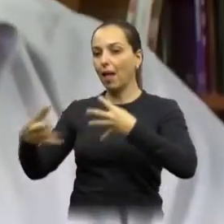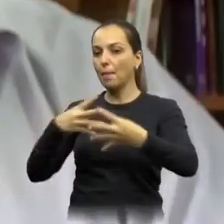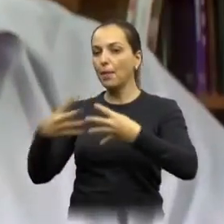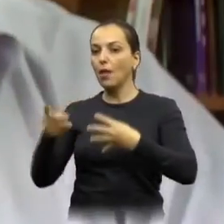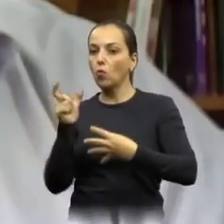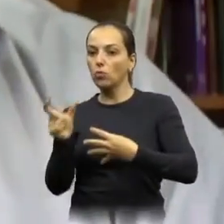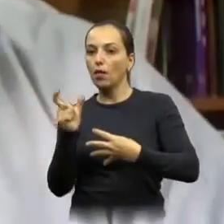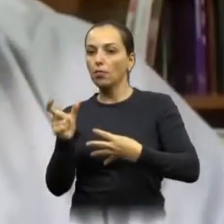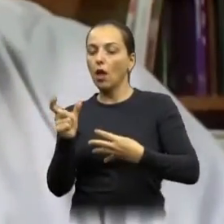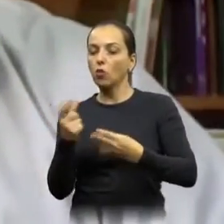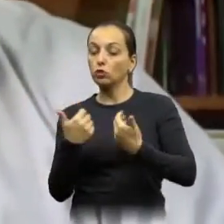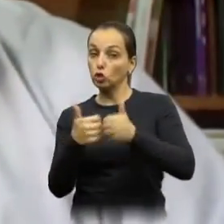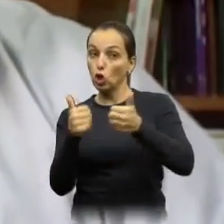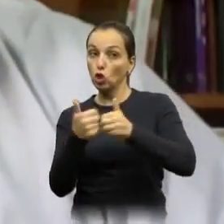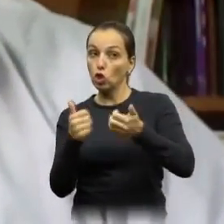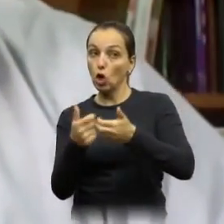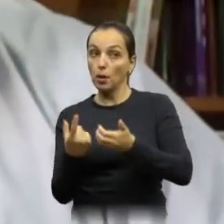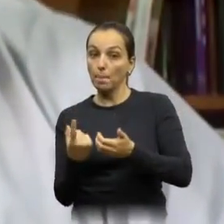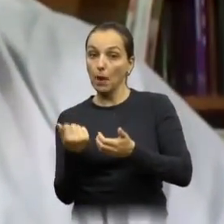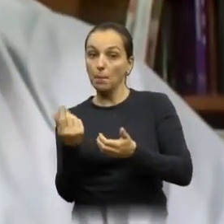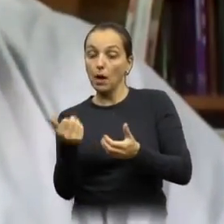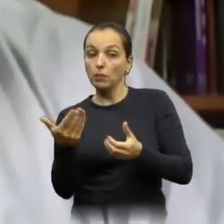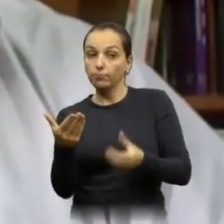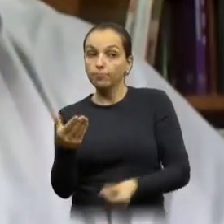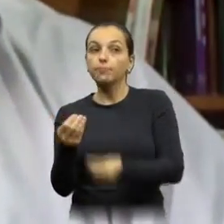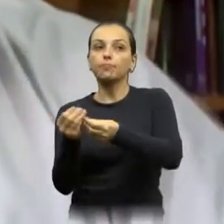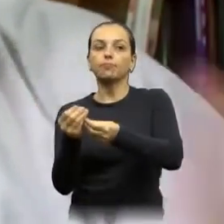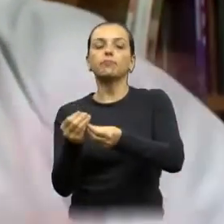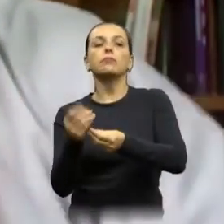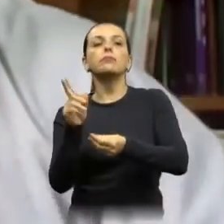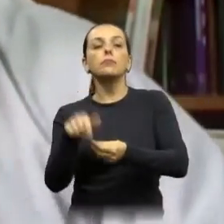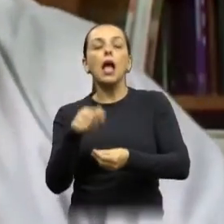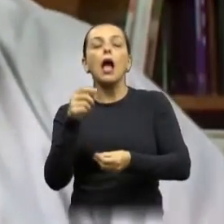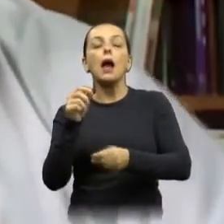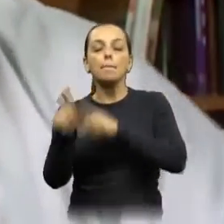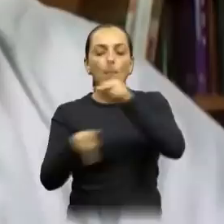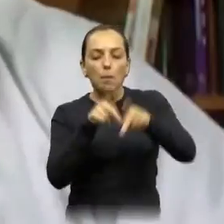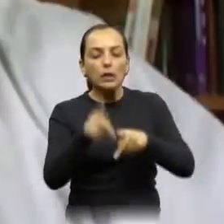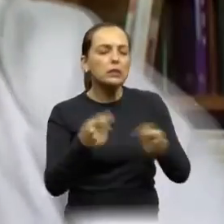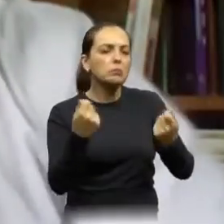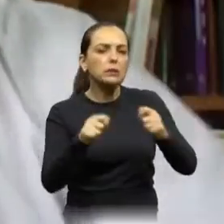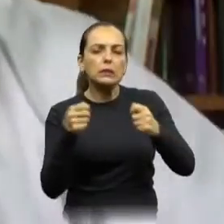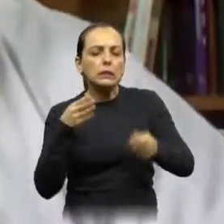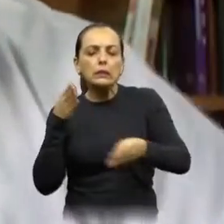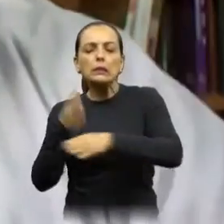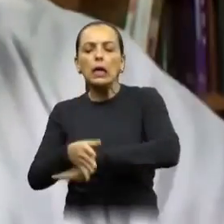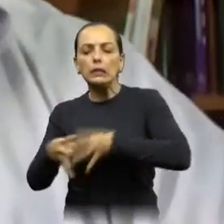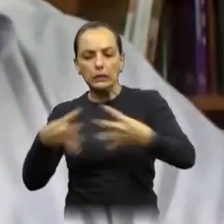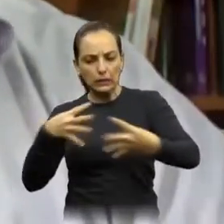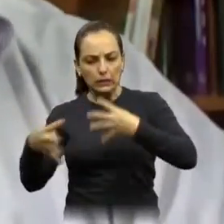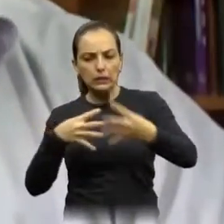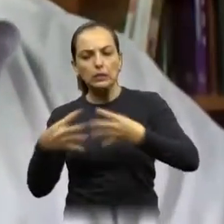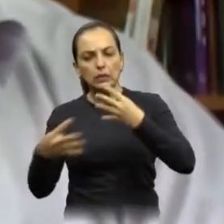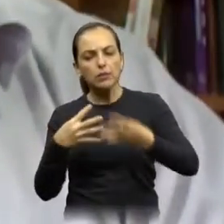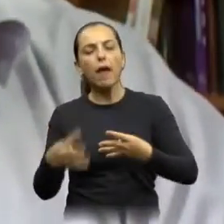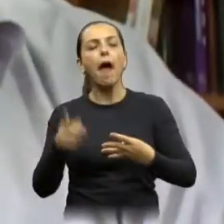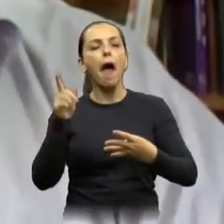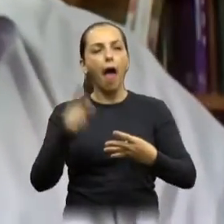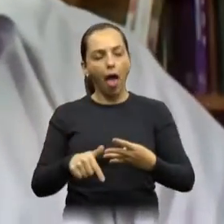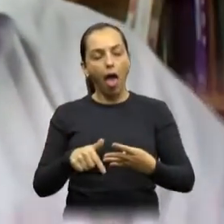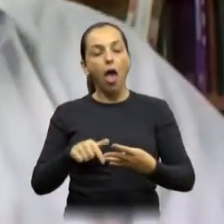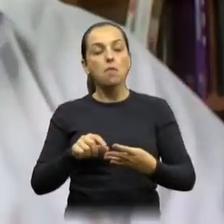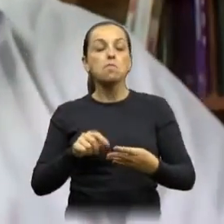fazer a sua recarga. E por vezes, ou a população não precisa ir até o terminal e acaba tendo que esticar o caminho até lá para fazer a